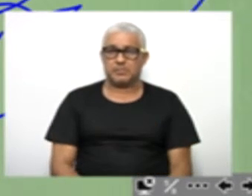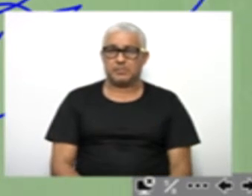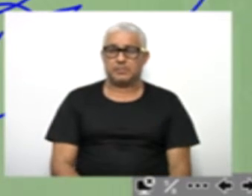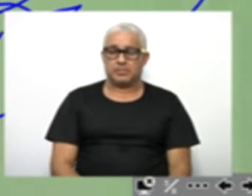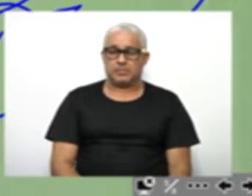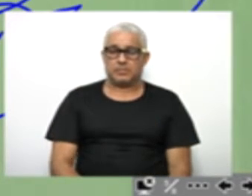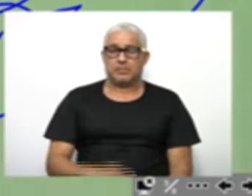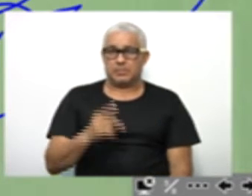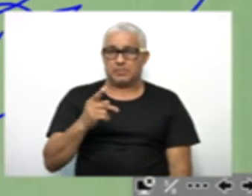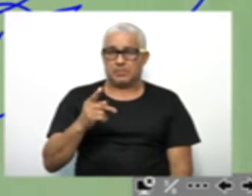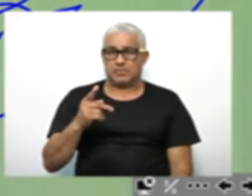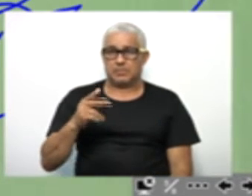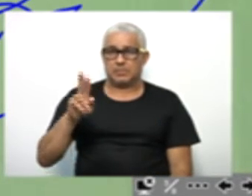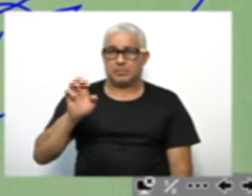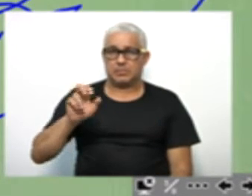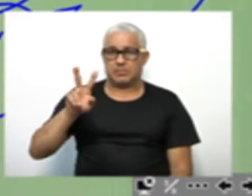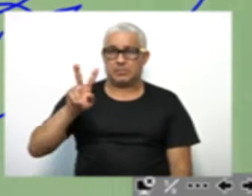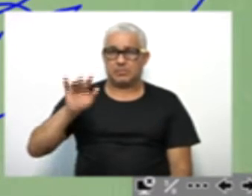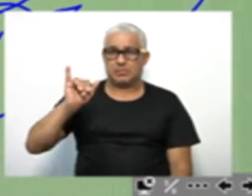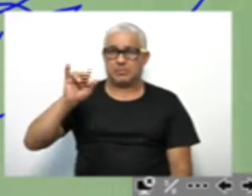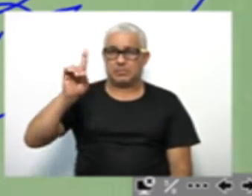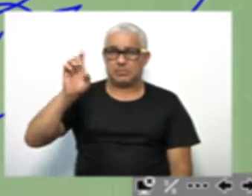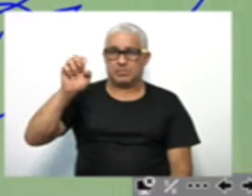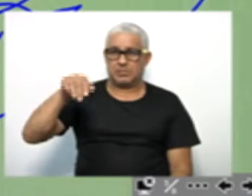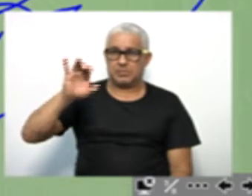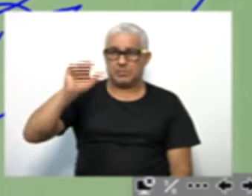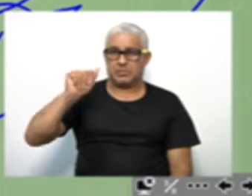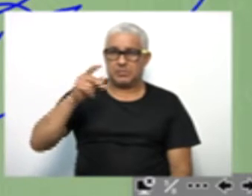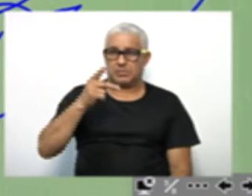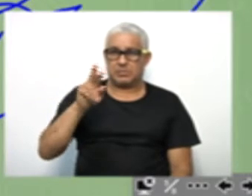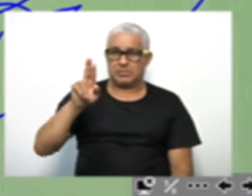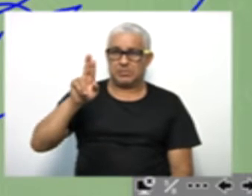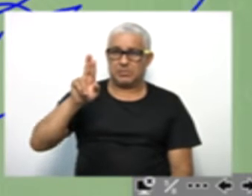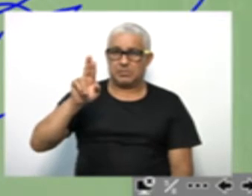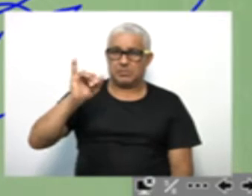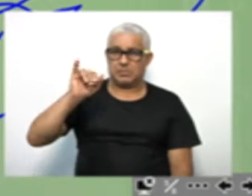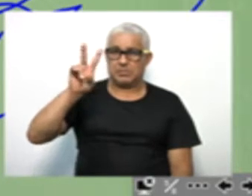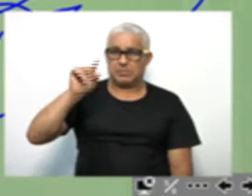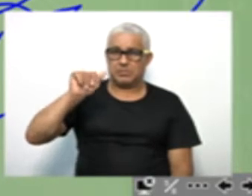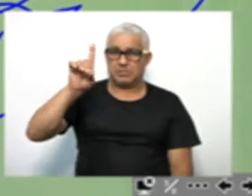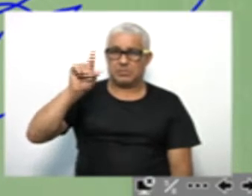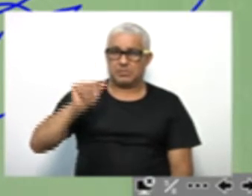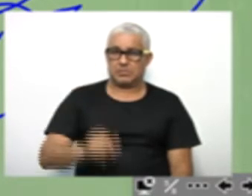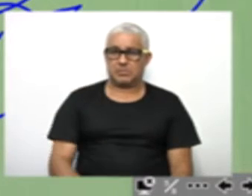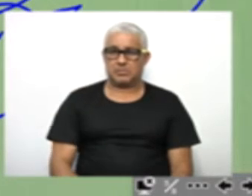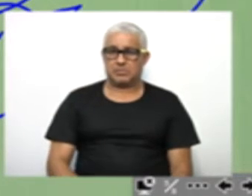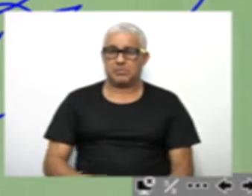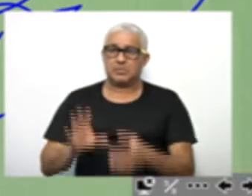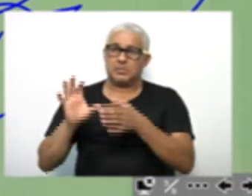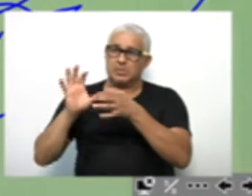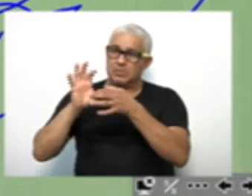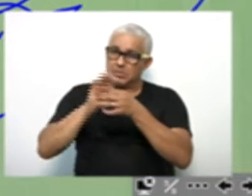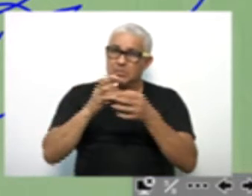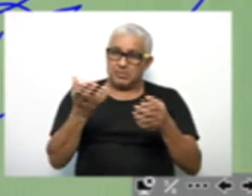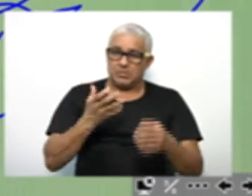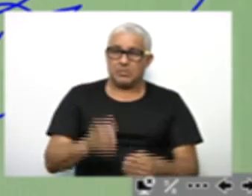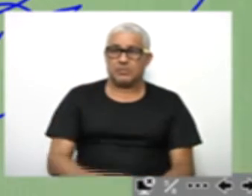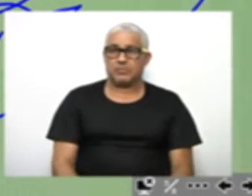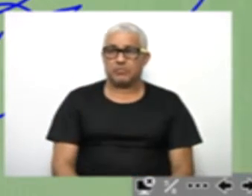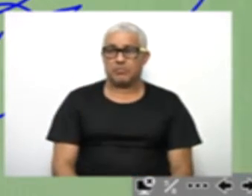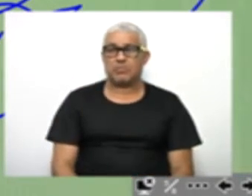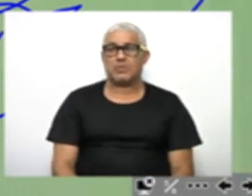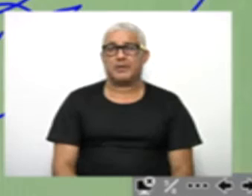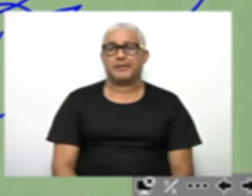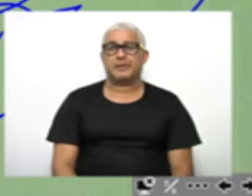de previdência privada, né? Você quer contextualizar e eu... Eles estão... Pode falar aí, professor, o que eu fazer aqui